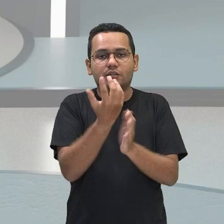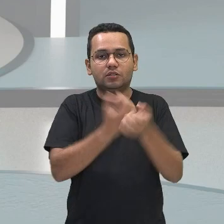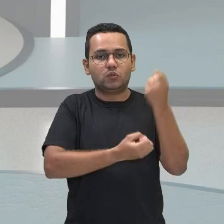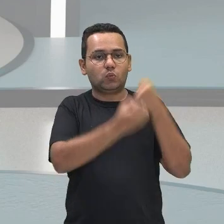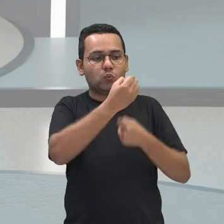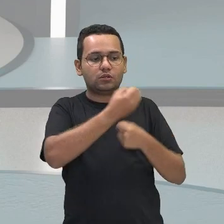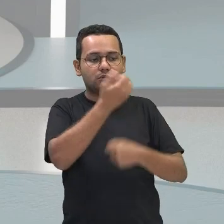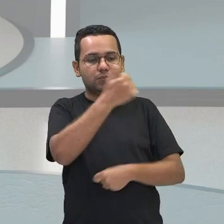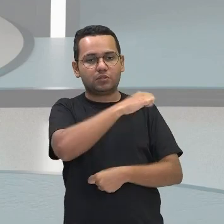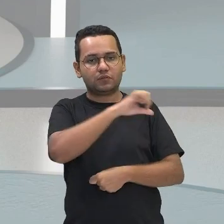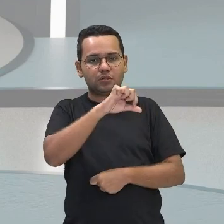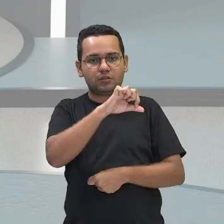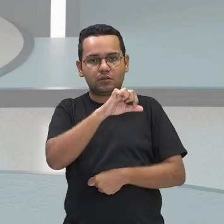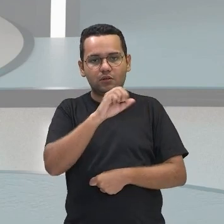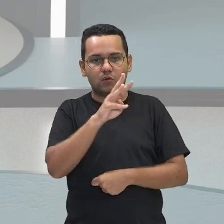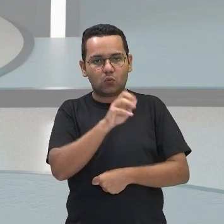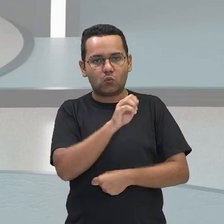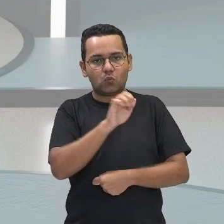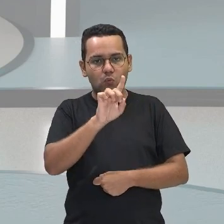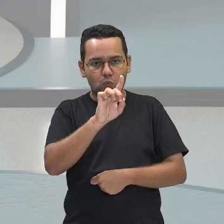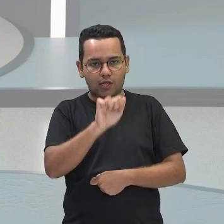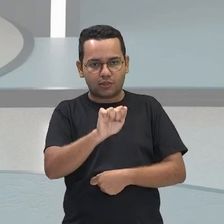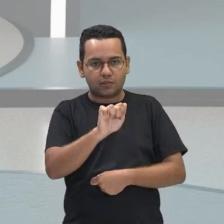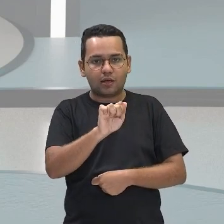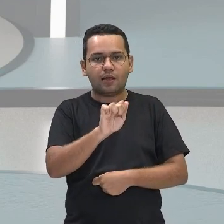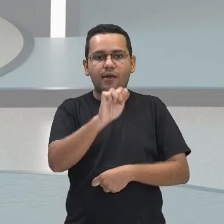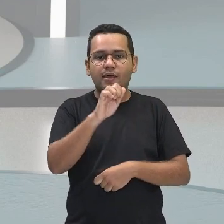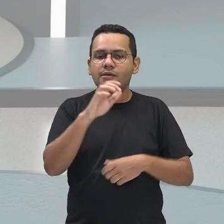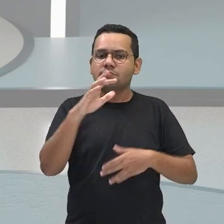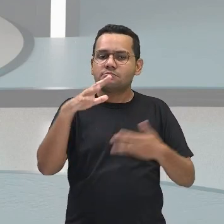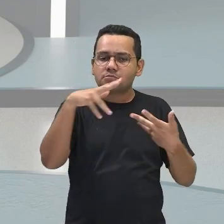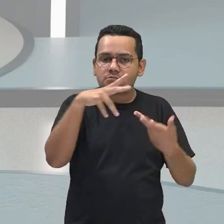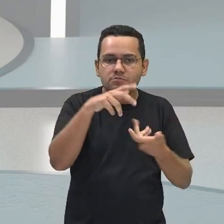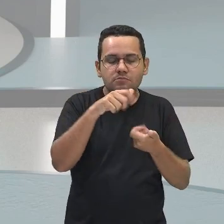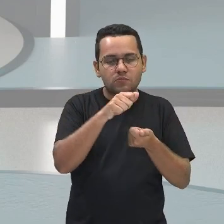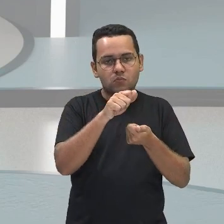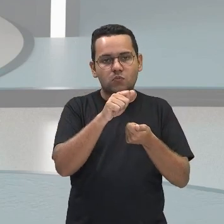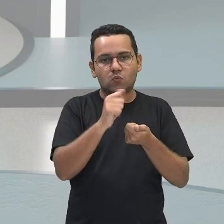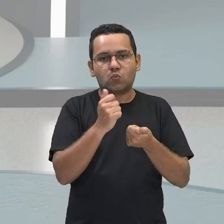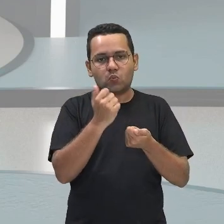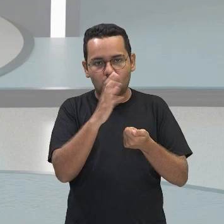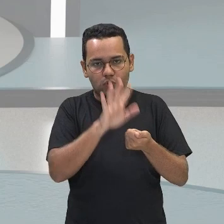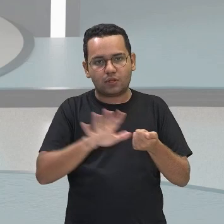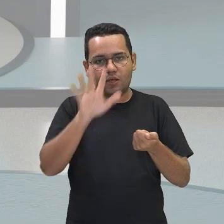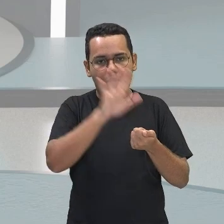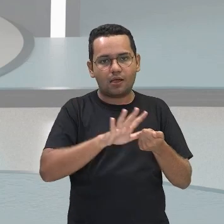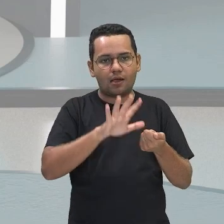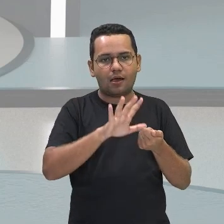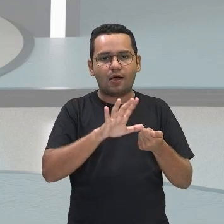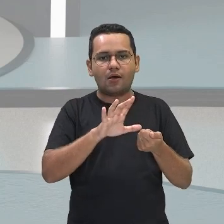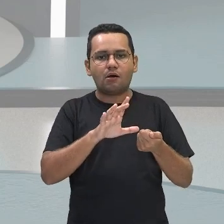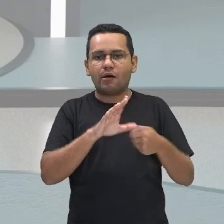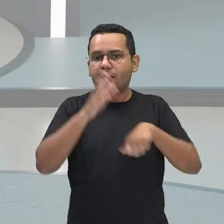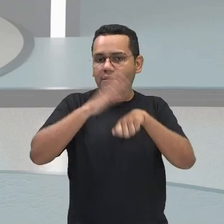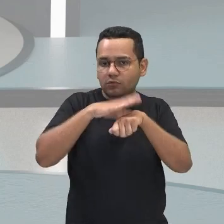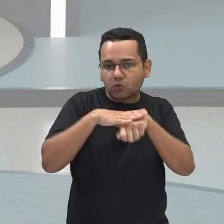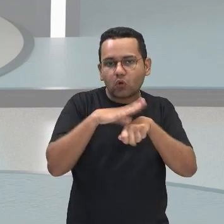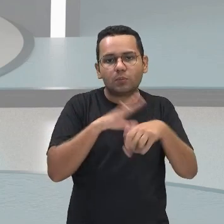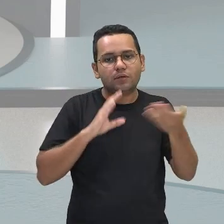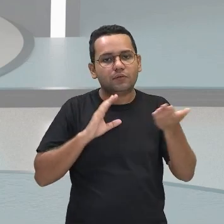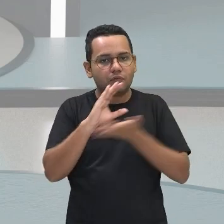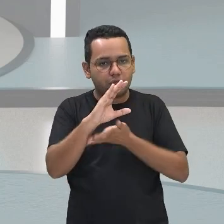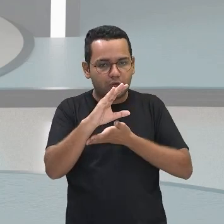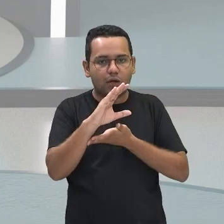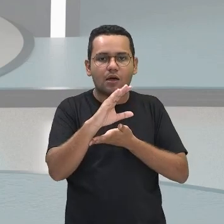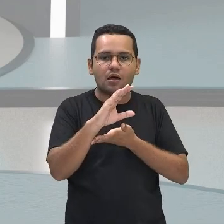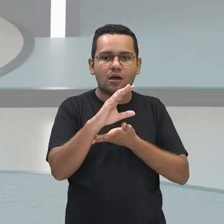agência internacional independente, composta e financiada pelo movimento esportivo e pelos governos